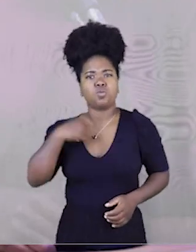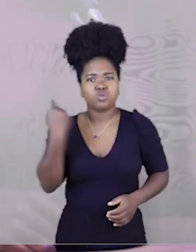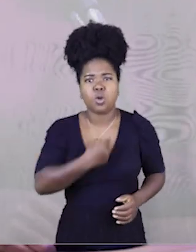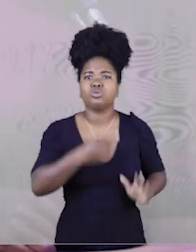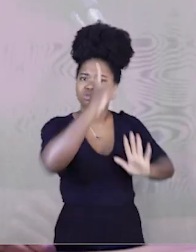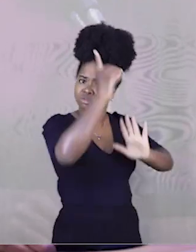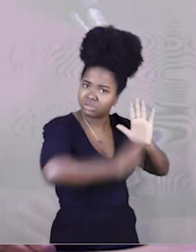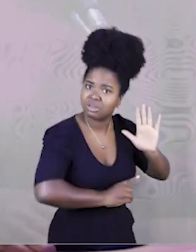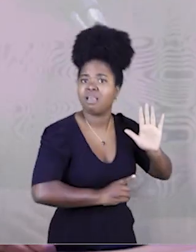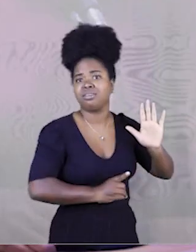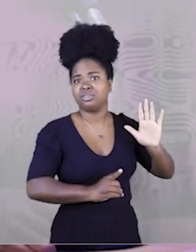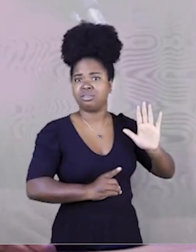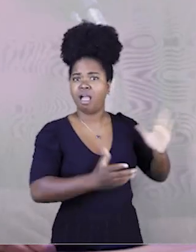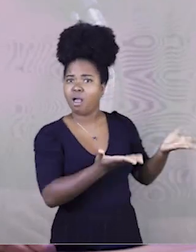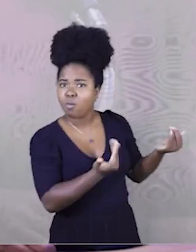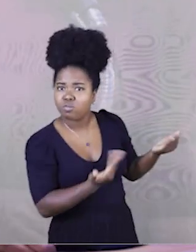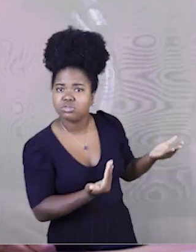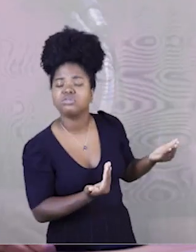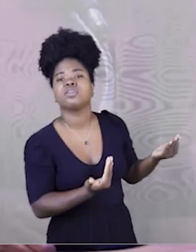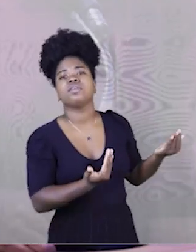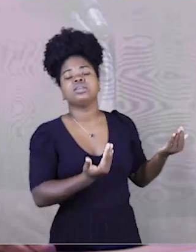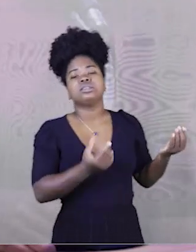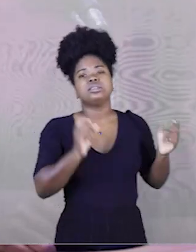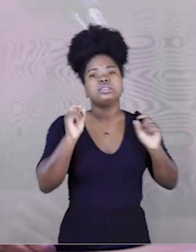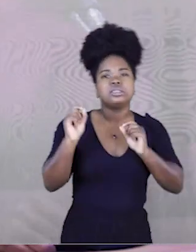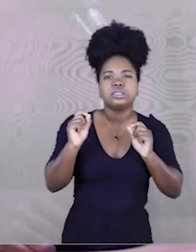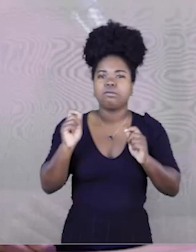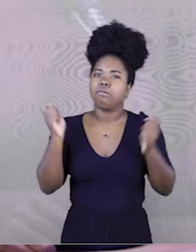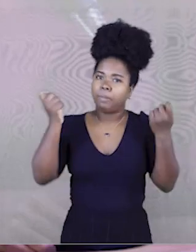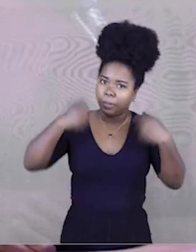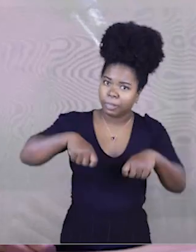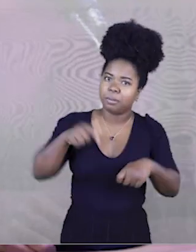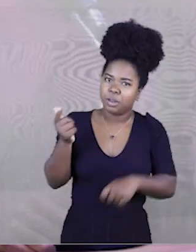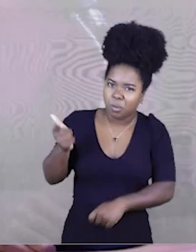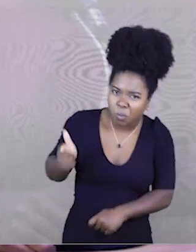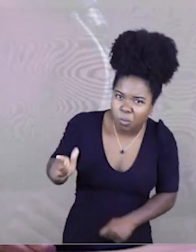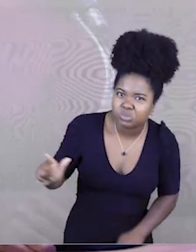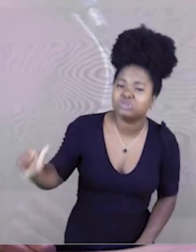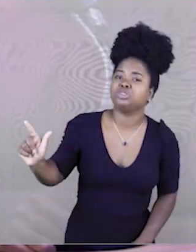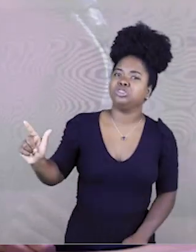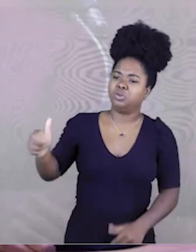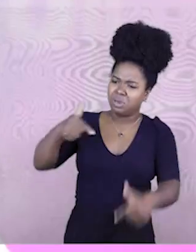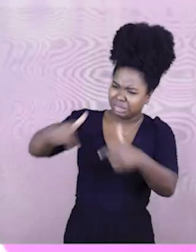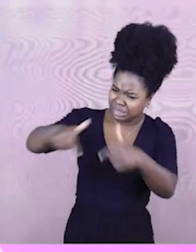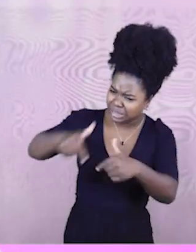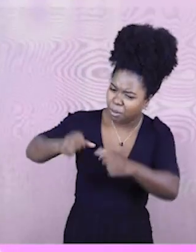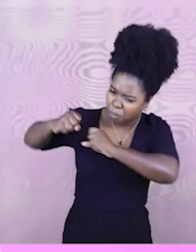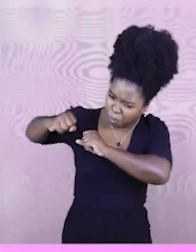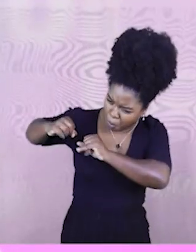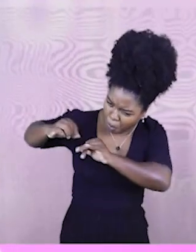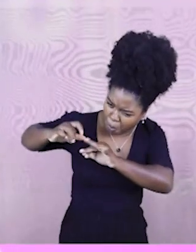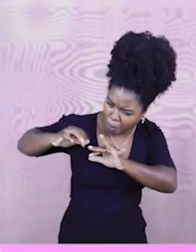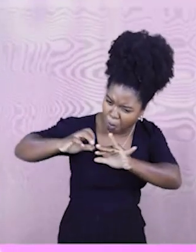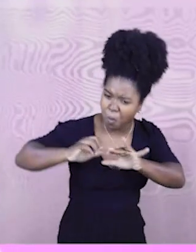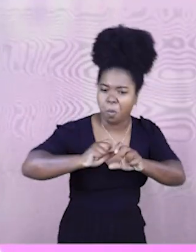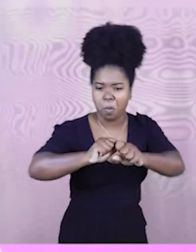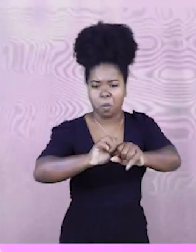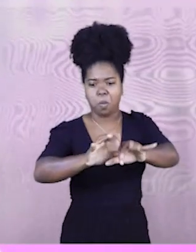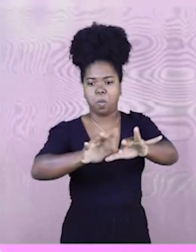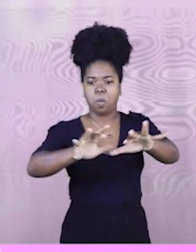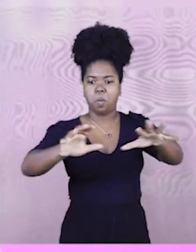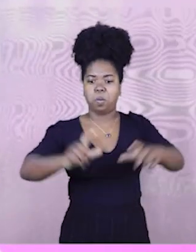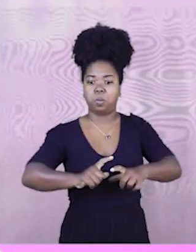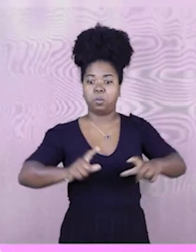espaço que nós ocupamos de fala como juventude e que possamos continuar esse trabalho de expansão